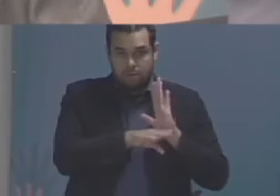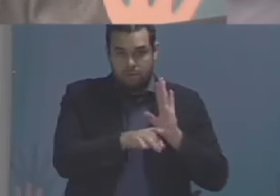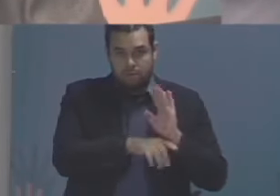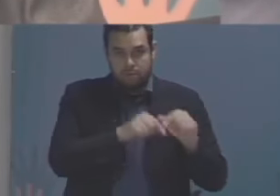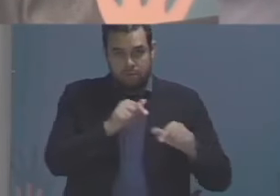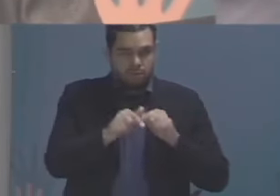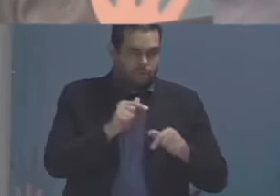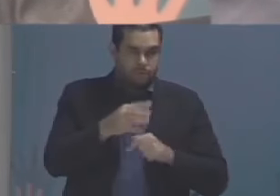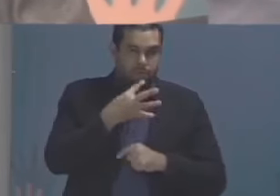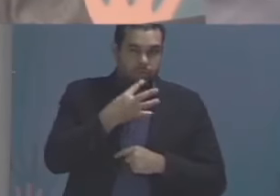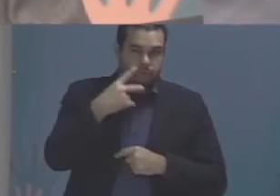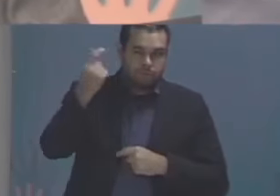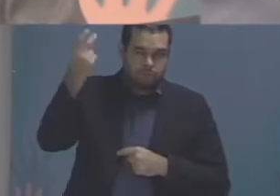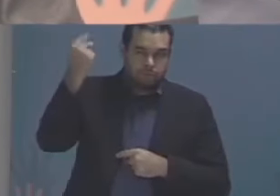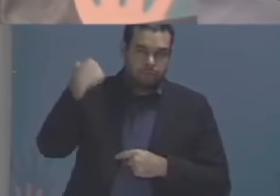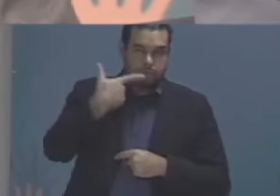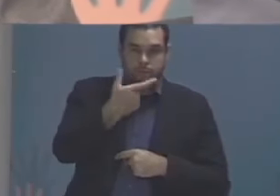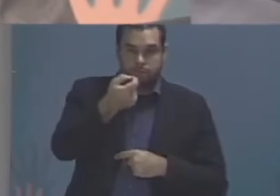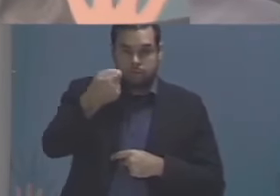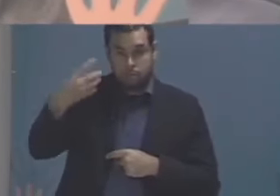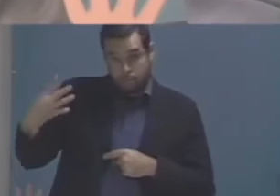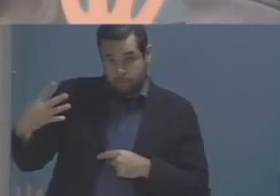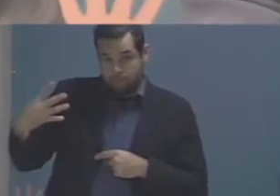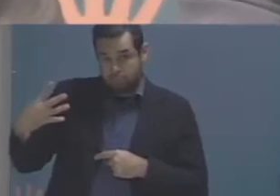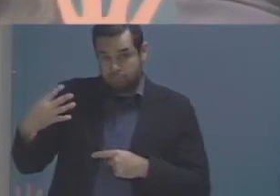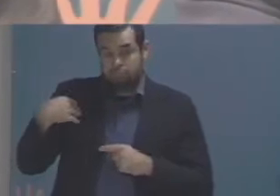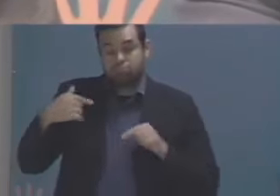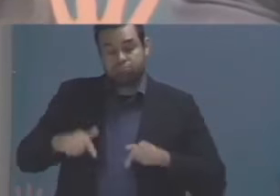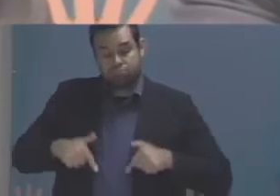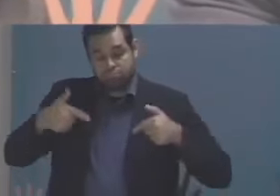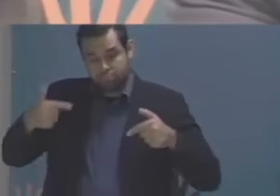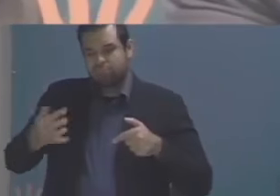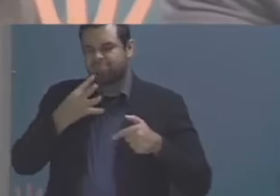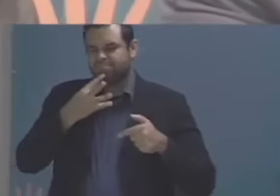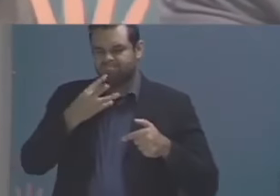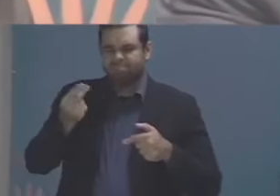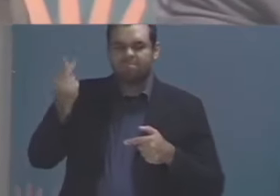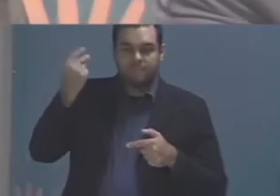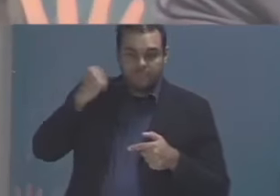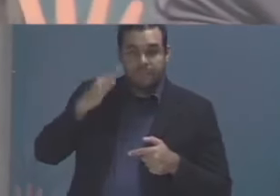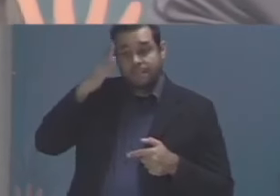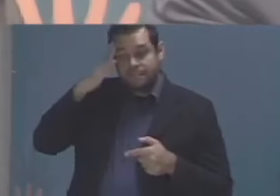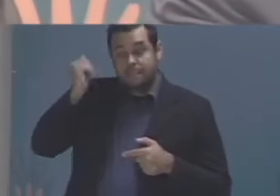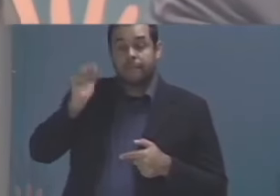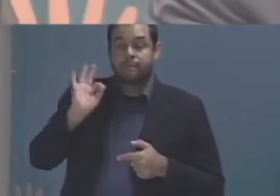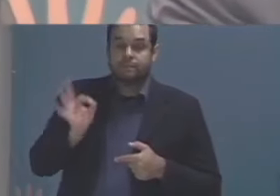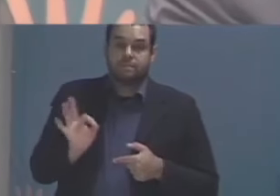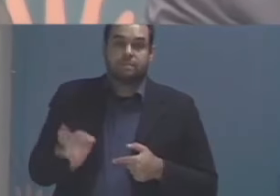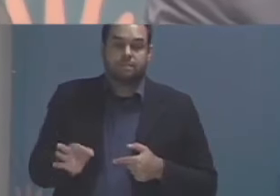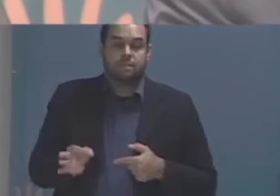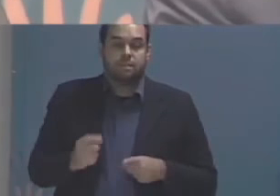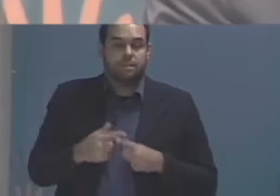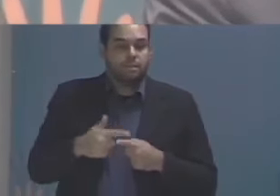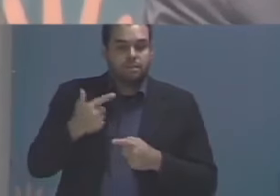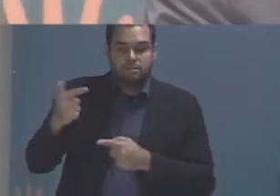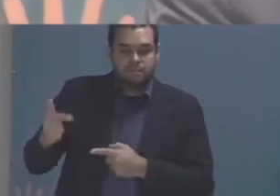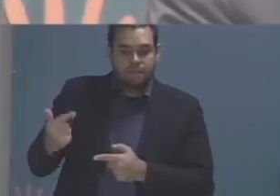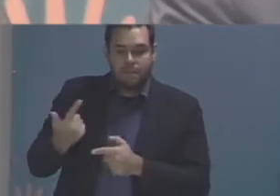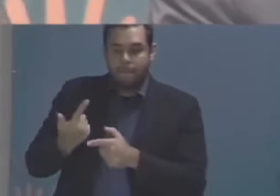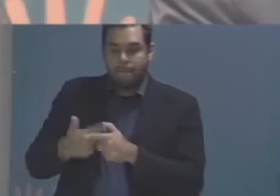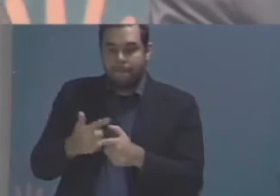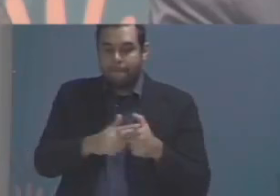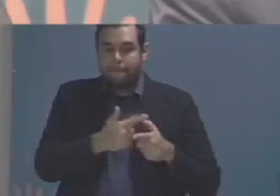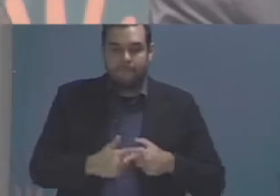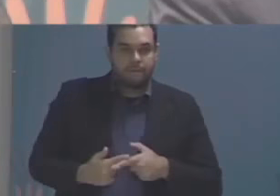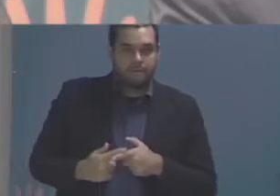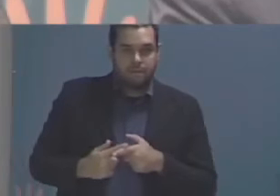conheço desde 2004, na militância, conheço você há muito mais tempo, nós dois sabemos disso, então não existe nenhuma palavra ao vento. Existe